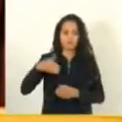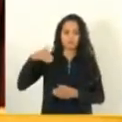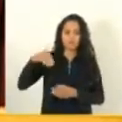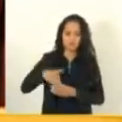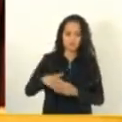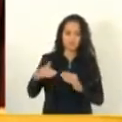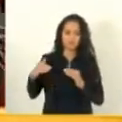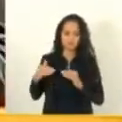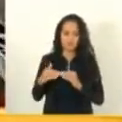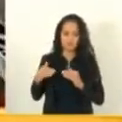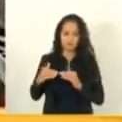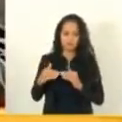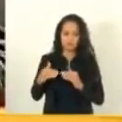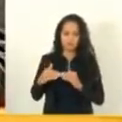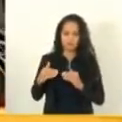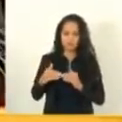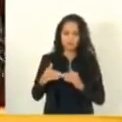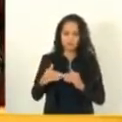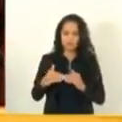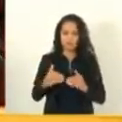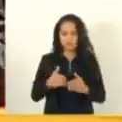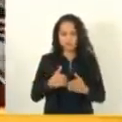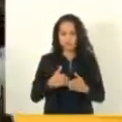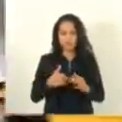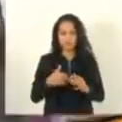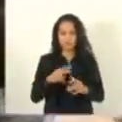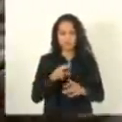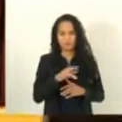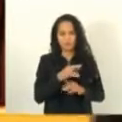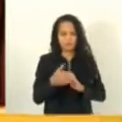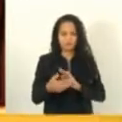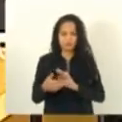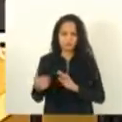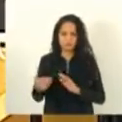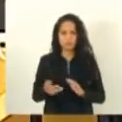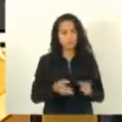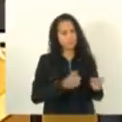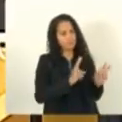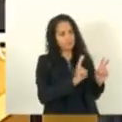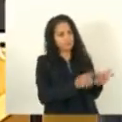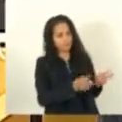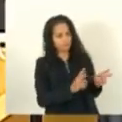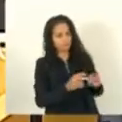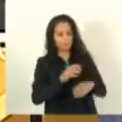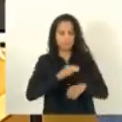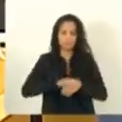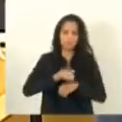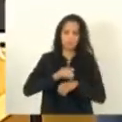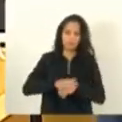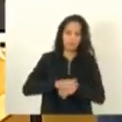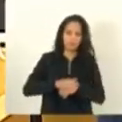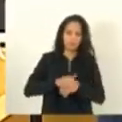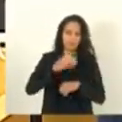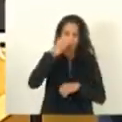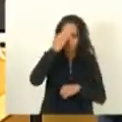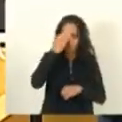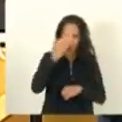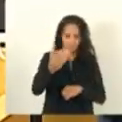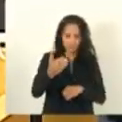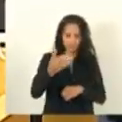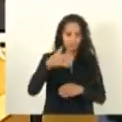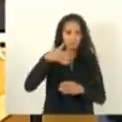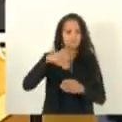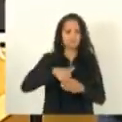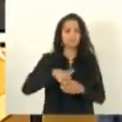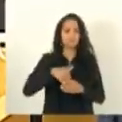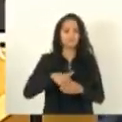pela derrubada do veto. Da mesma maneira que o autor agradeceu os